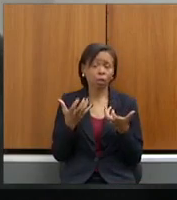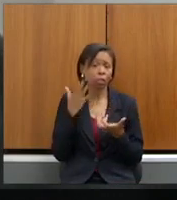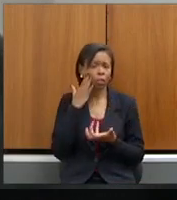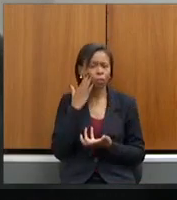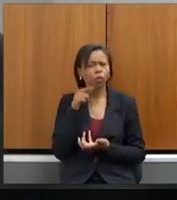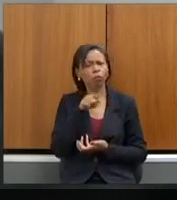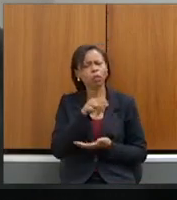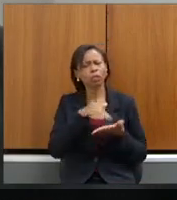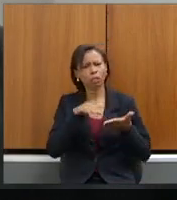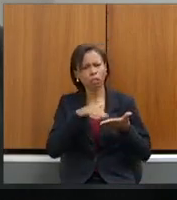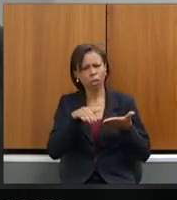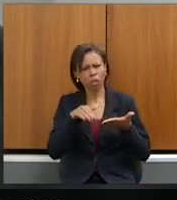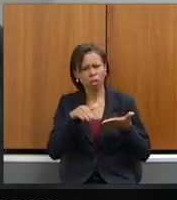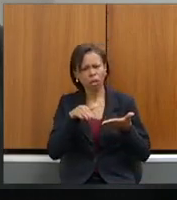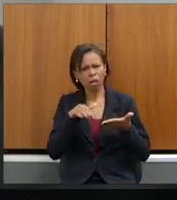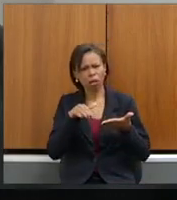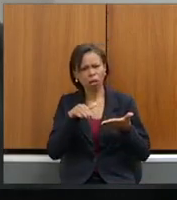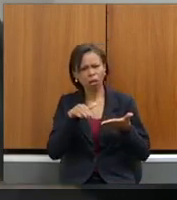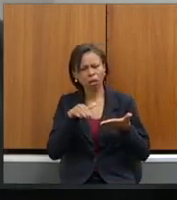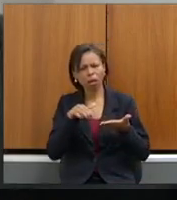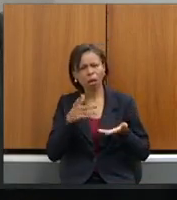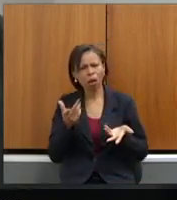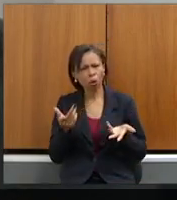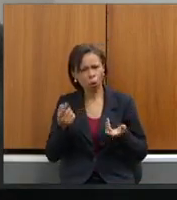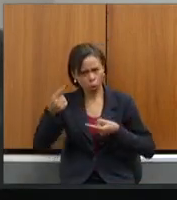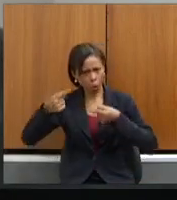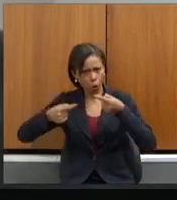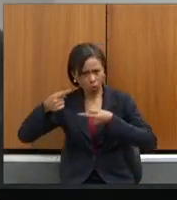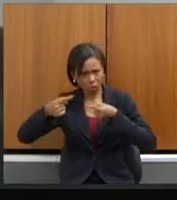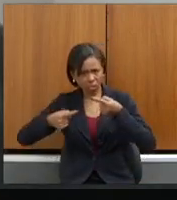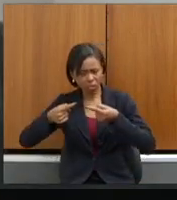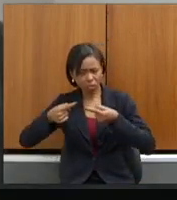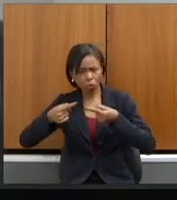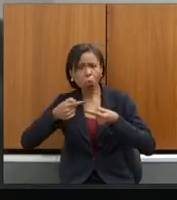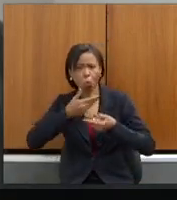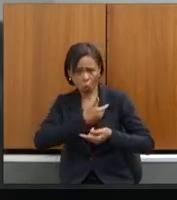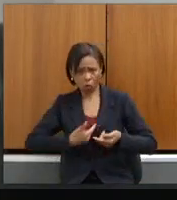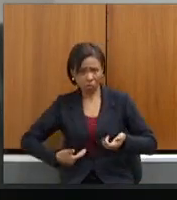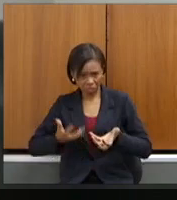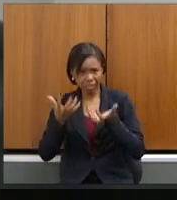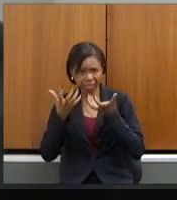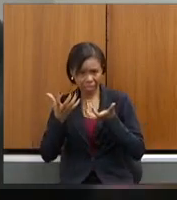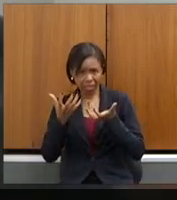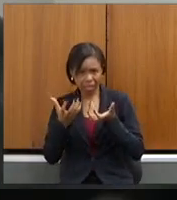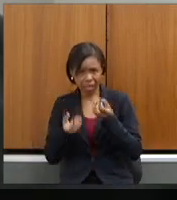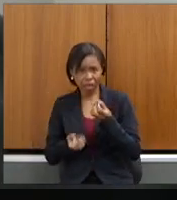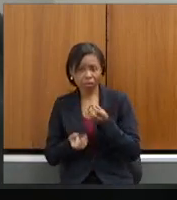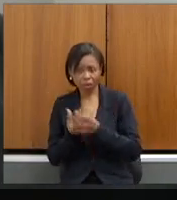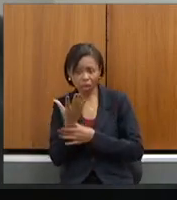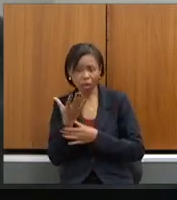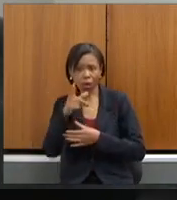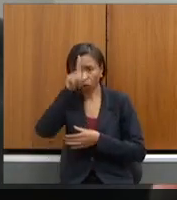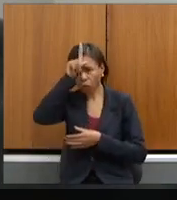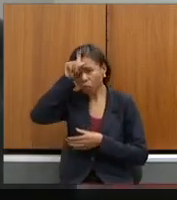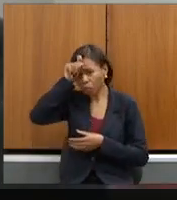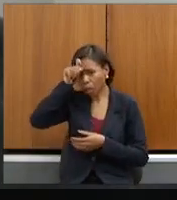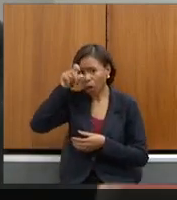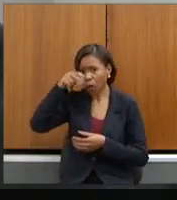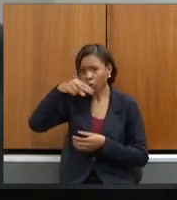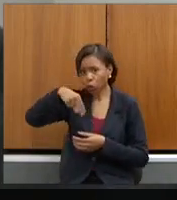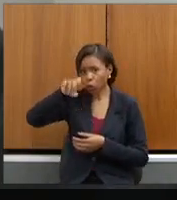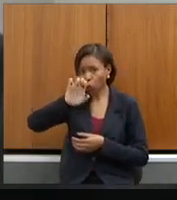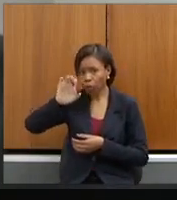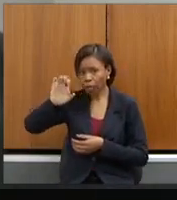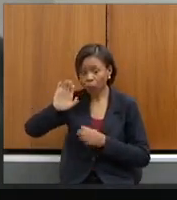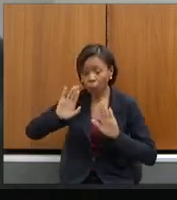saber do Senhor se entrasse é realmente que vontade política do governo em não trazer Hospital Regional do Noroeste isso para atender o